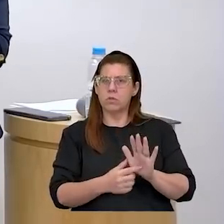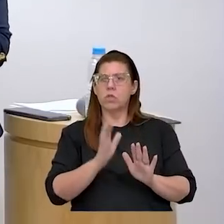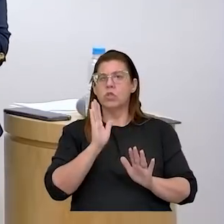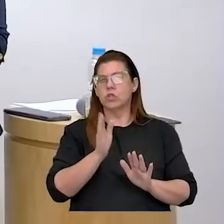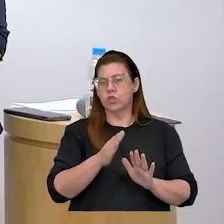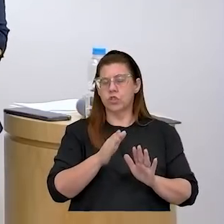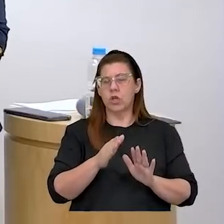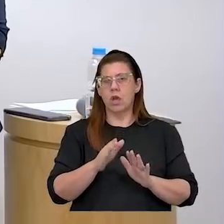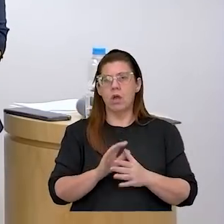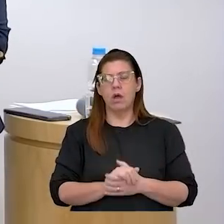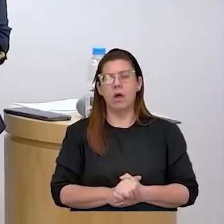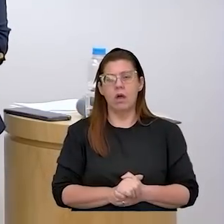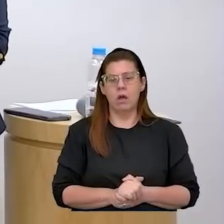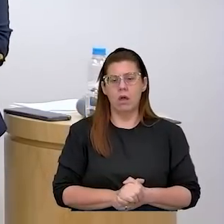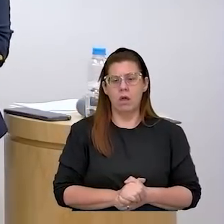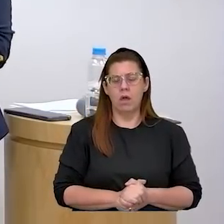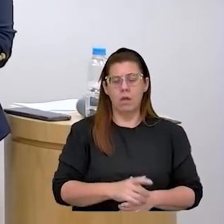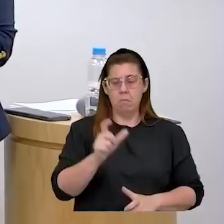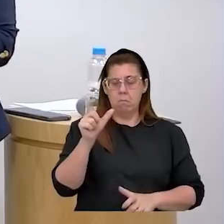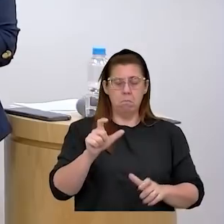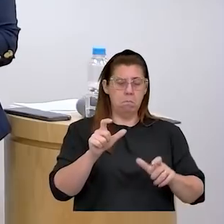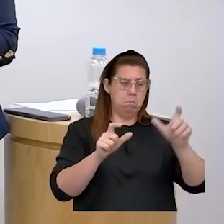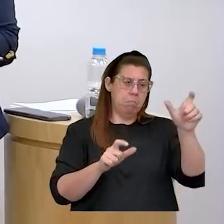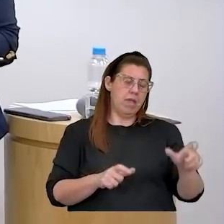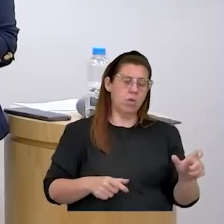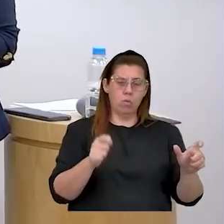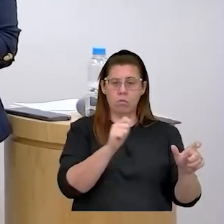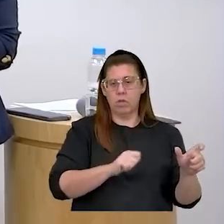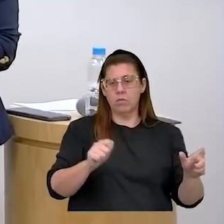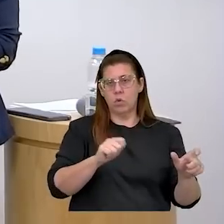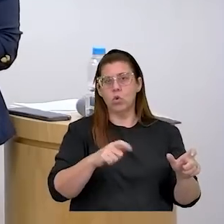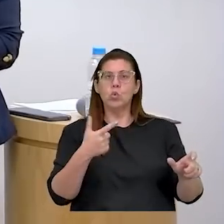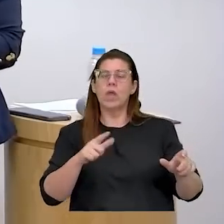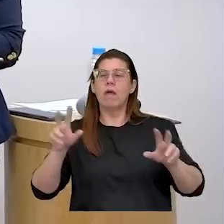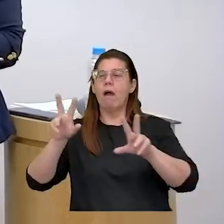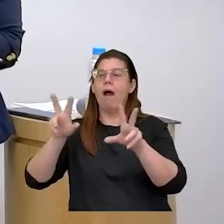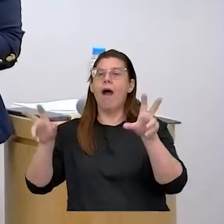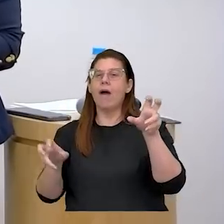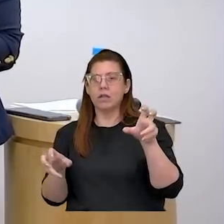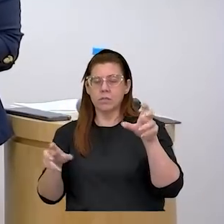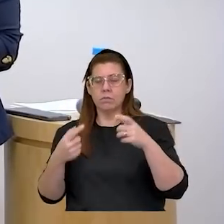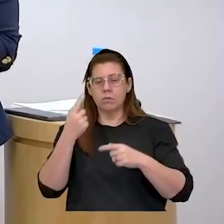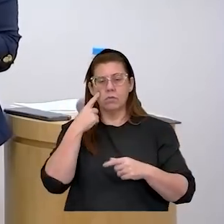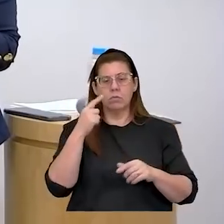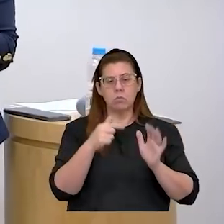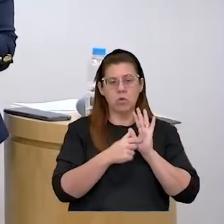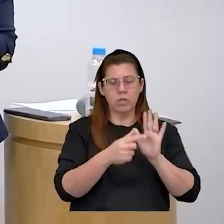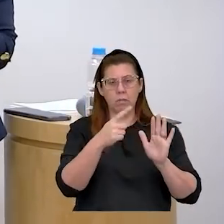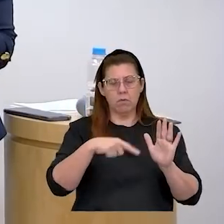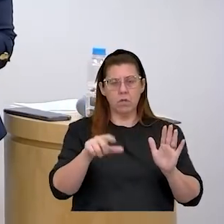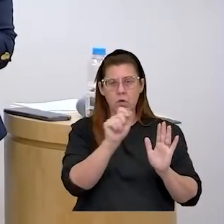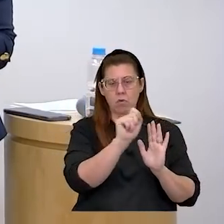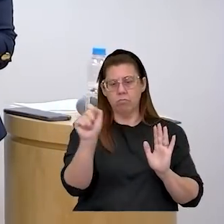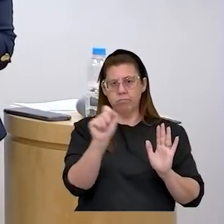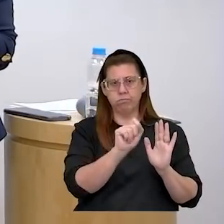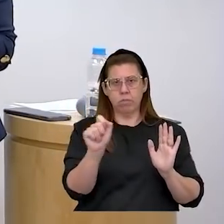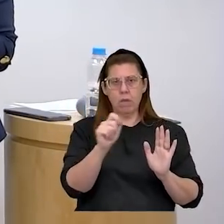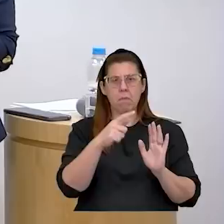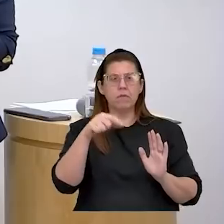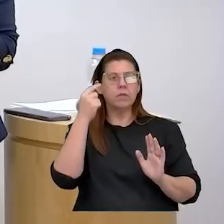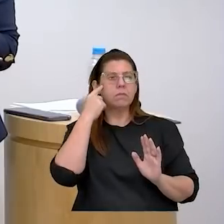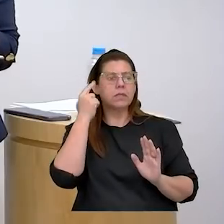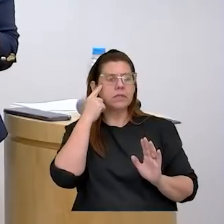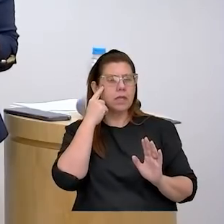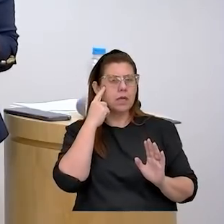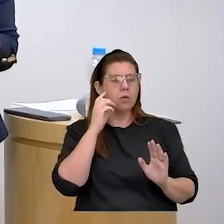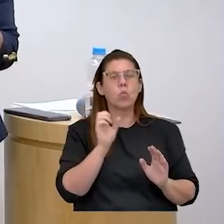já indireta, a autora aqui, no caso, ela não utiliza aspas. Então, vou deixar na tela alguns trechinhos e eu vou grifar para vocês pensarem até